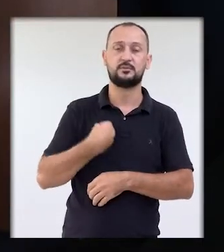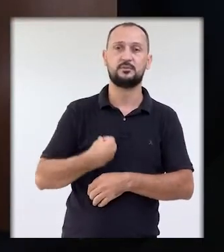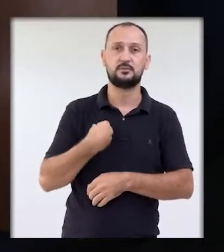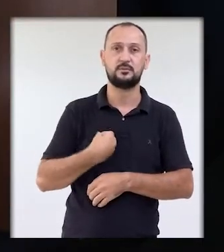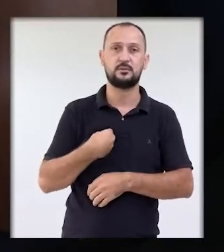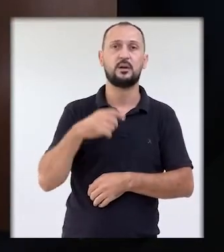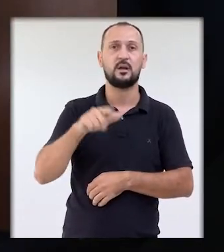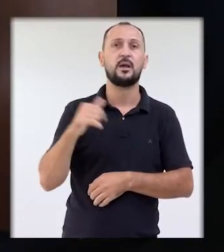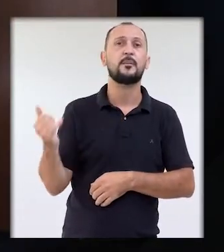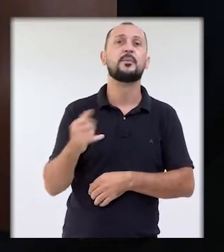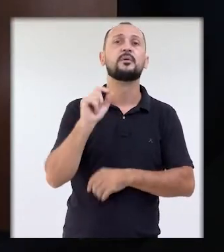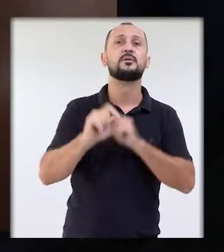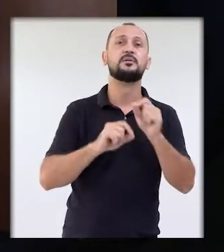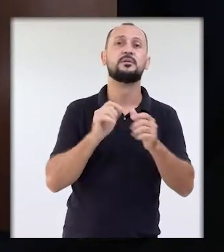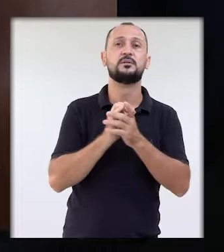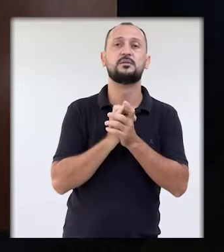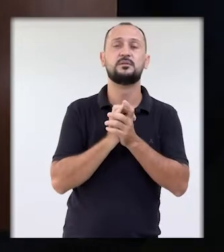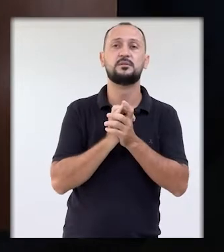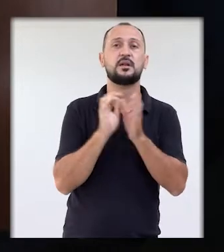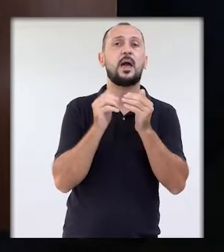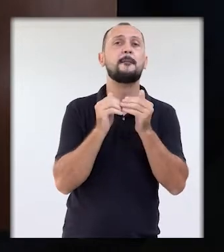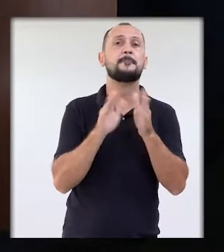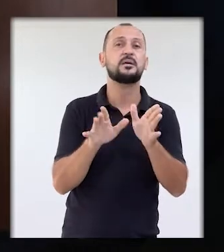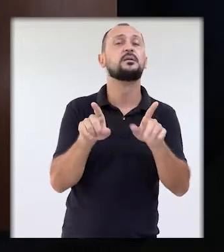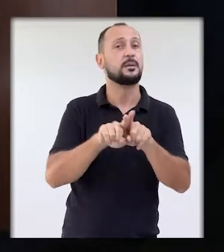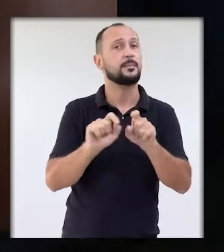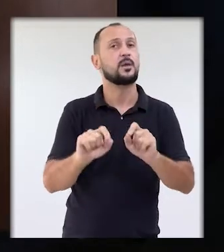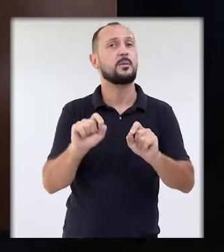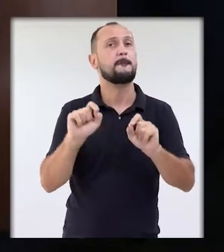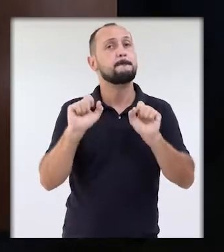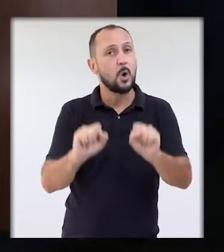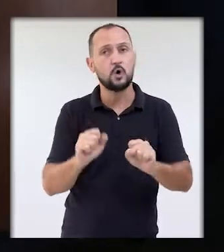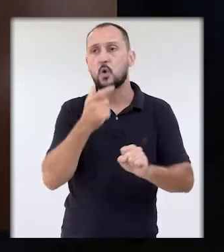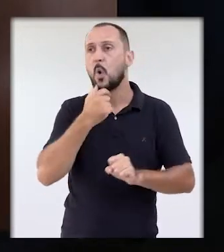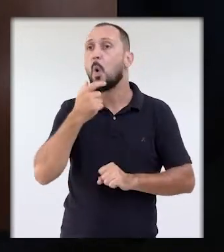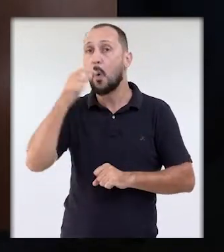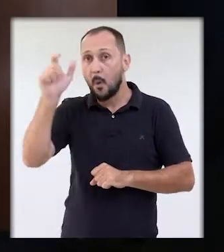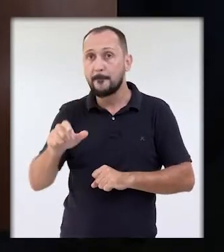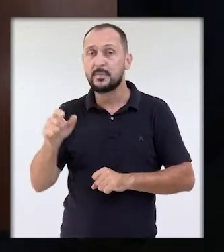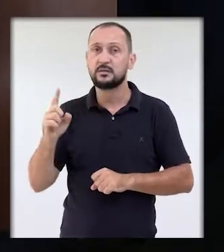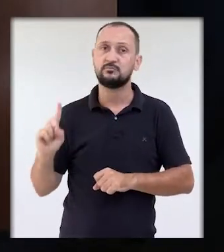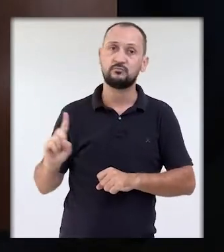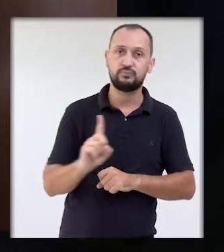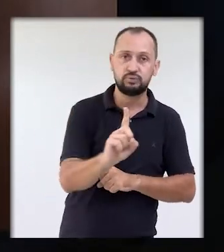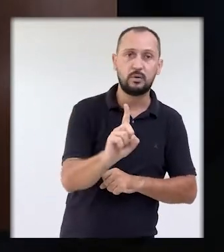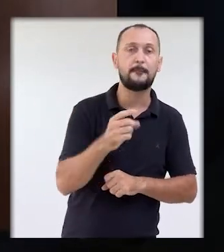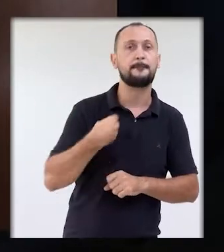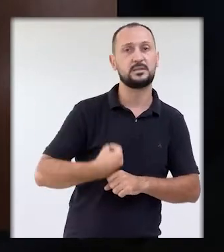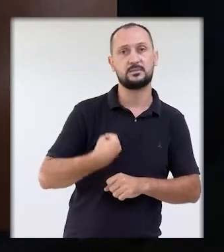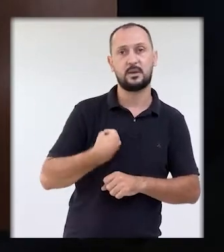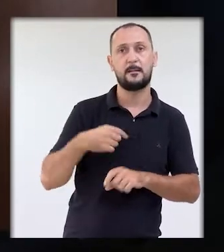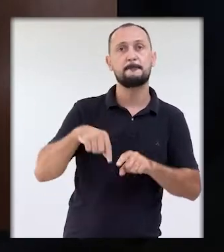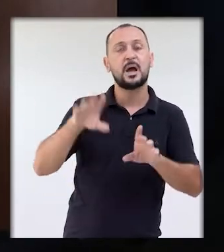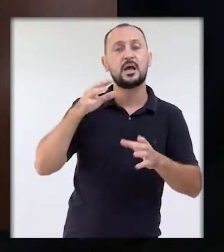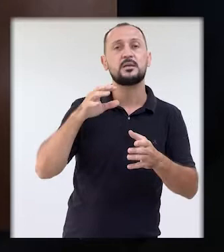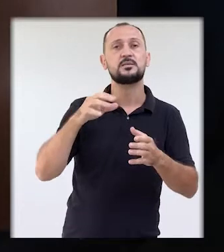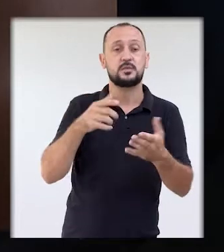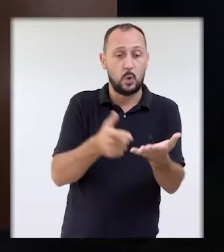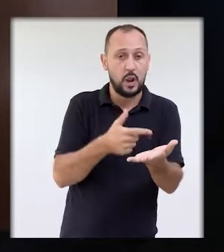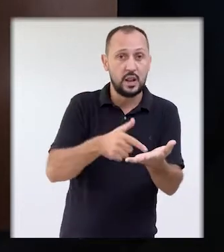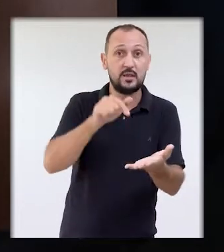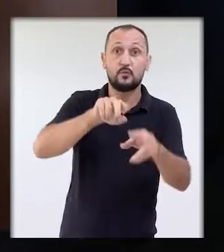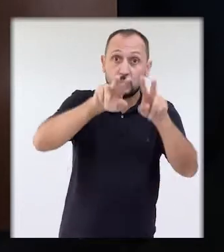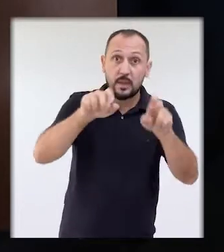participam? E é importante a gente frisar que ele é aberto para homens também, mas cujo objetivo, né, como você já falou,